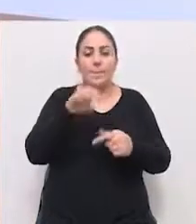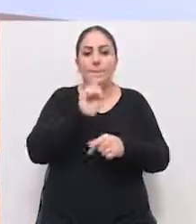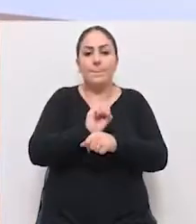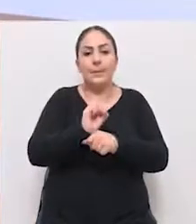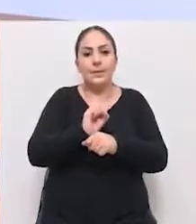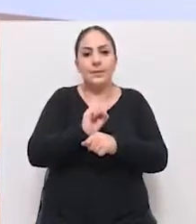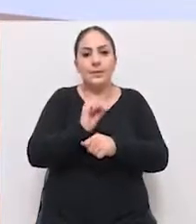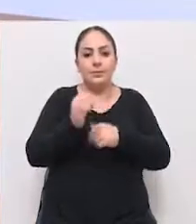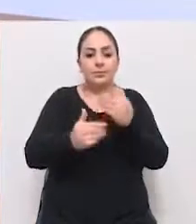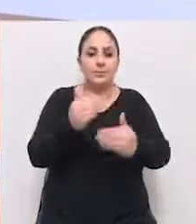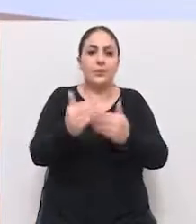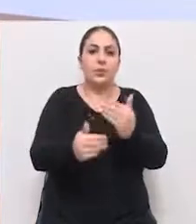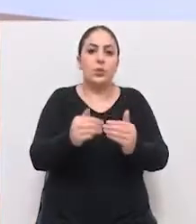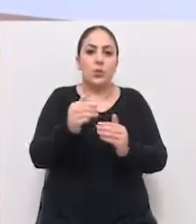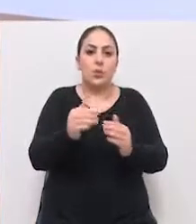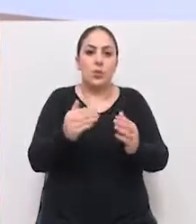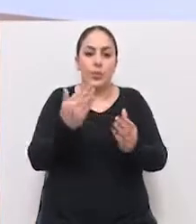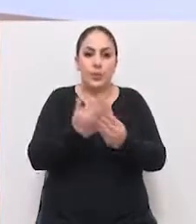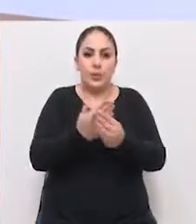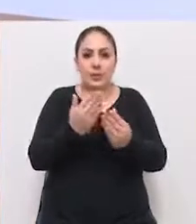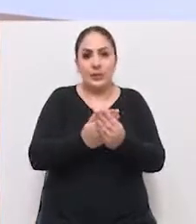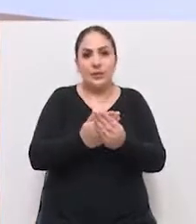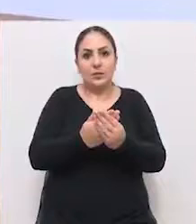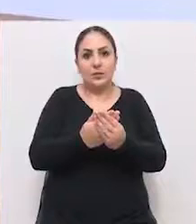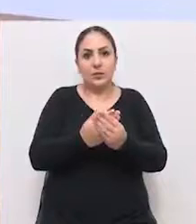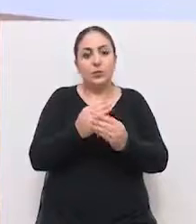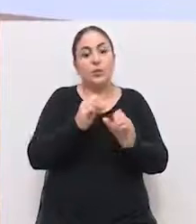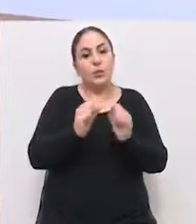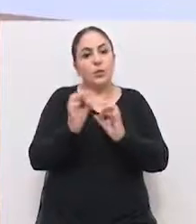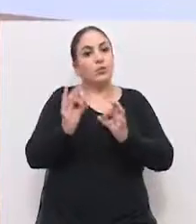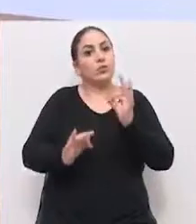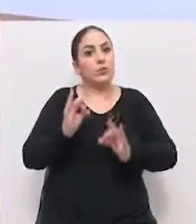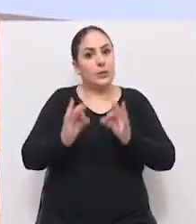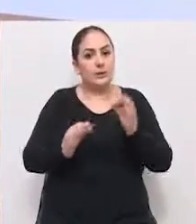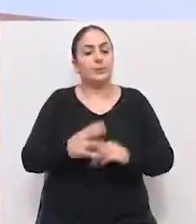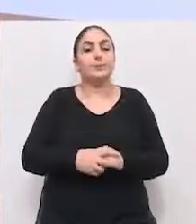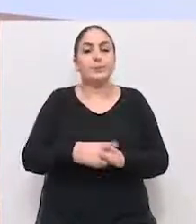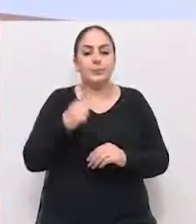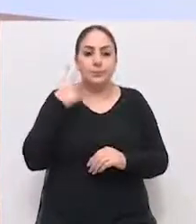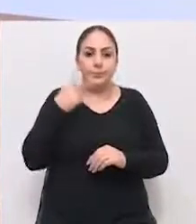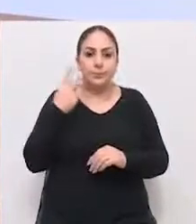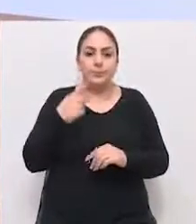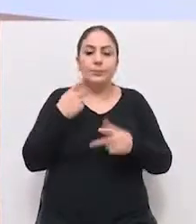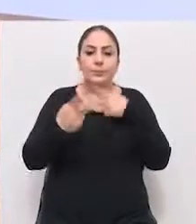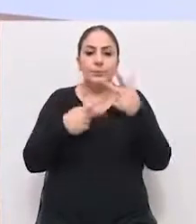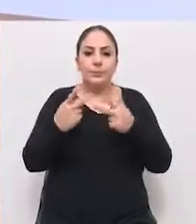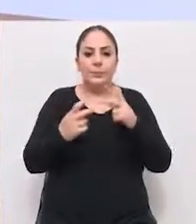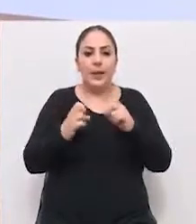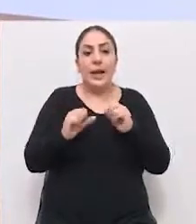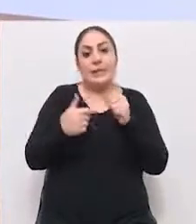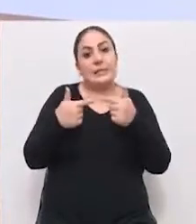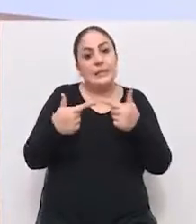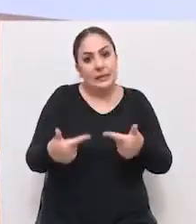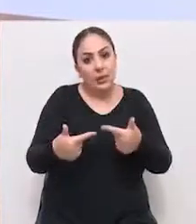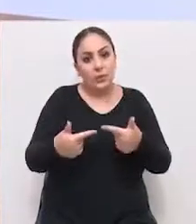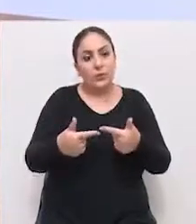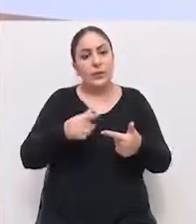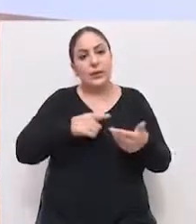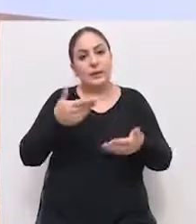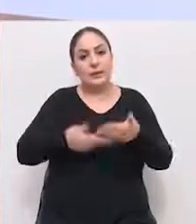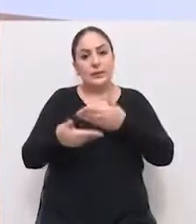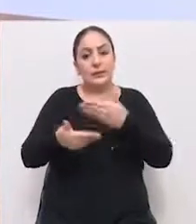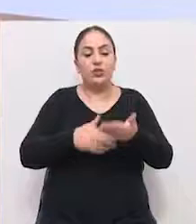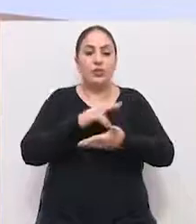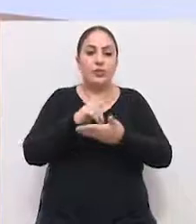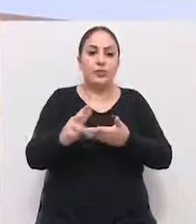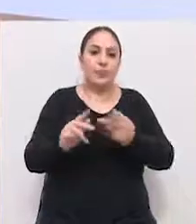devido à paralisação da tramitação dos processos físicos no Poder Judiciário. O parlamentar destacou que a ação